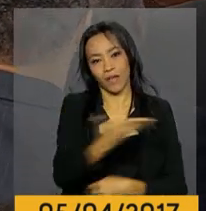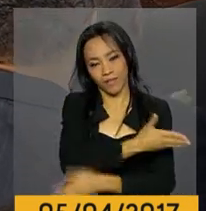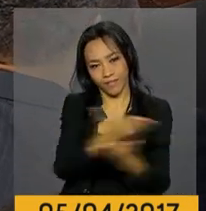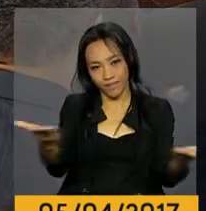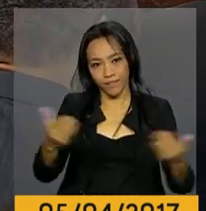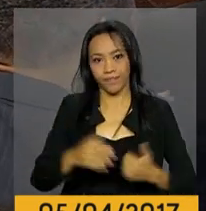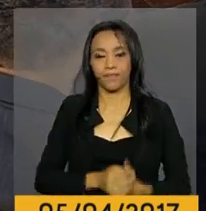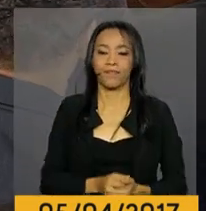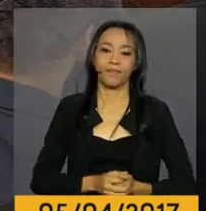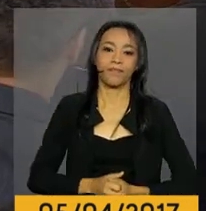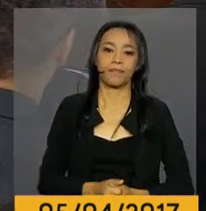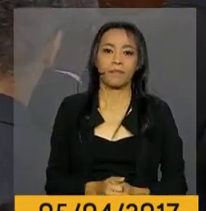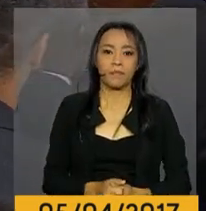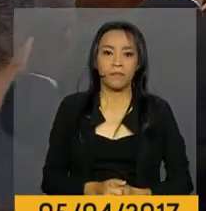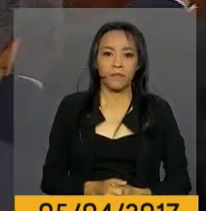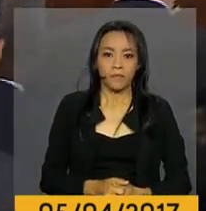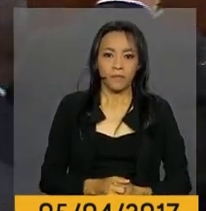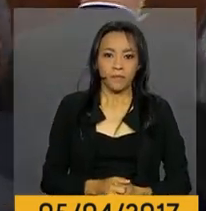visita